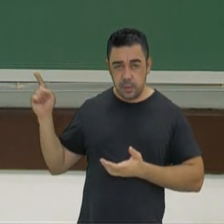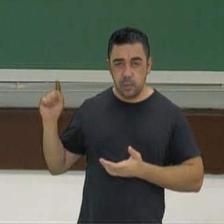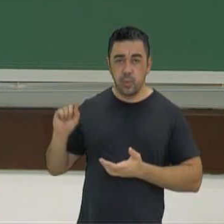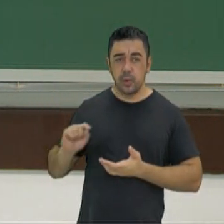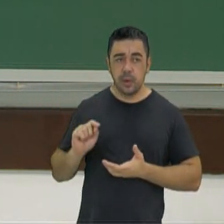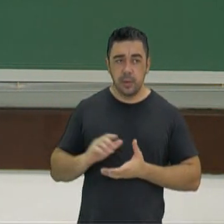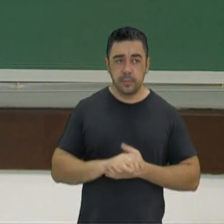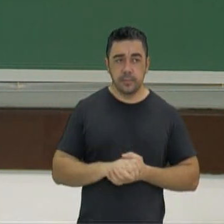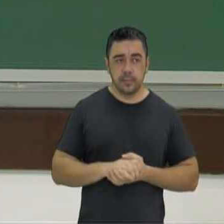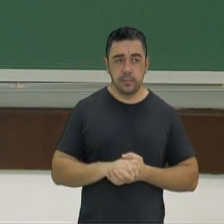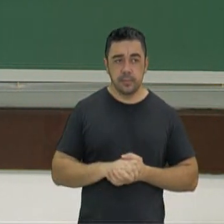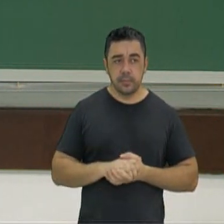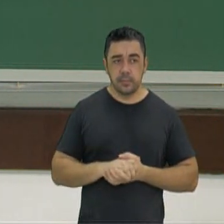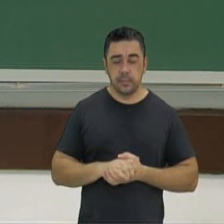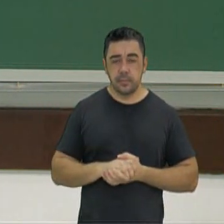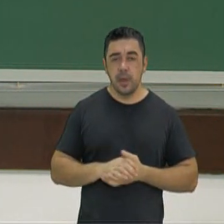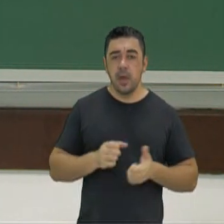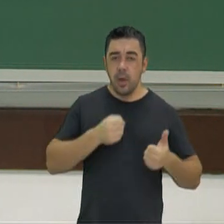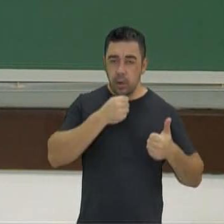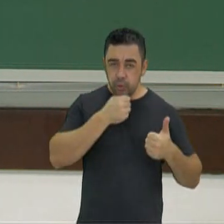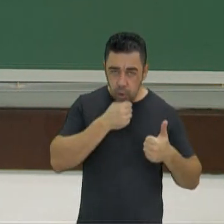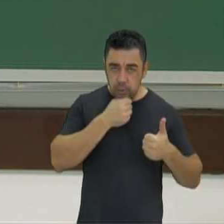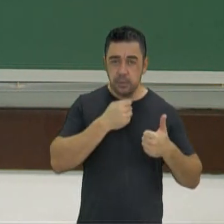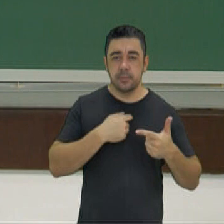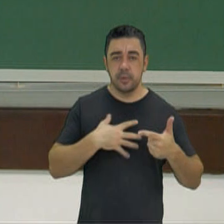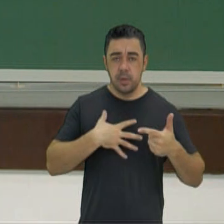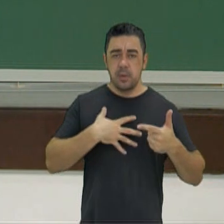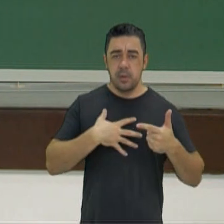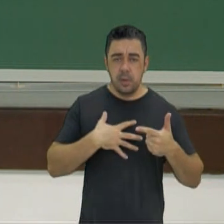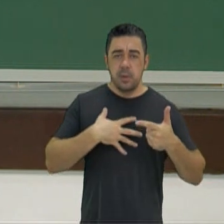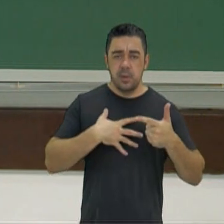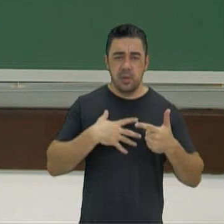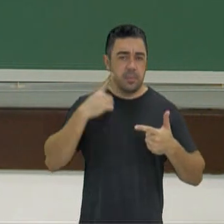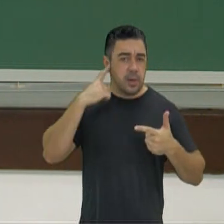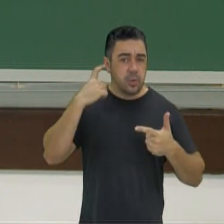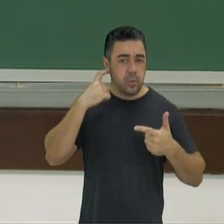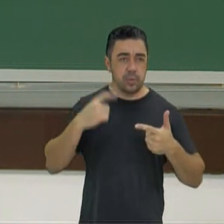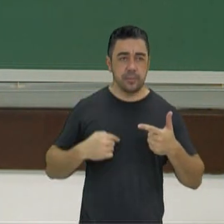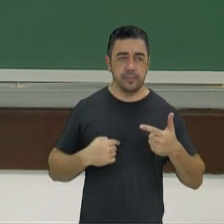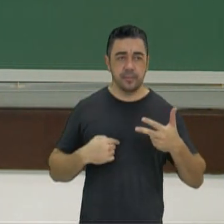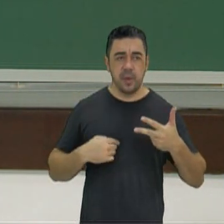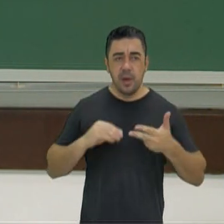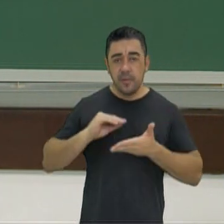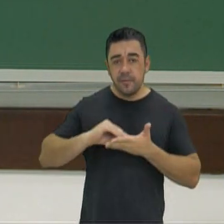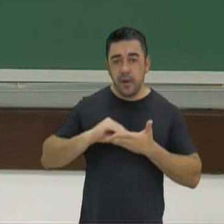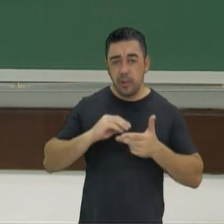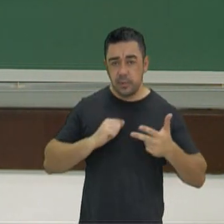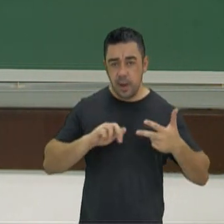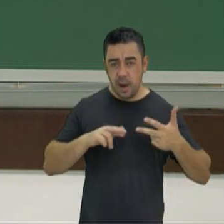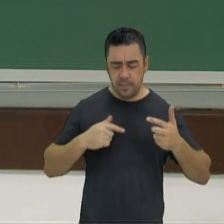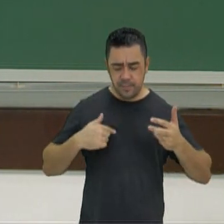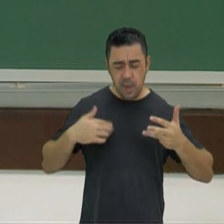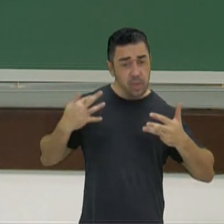exercícios físicos, sintomas mais comuns, tosse, chiado, falta de ar, dor ou aperto no peito e